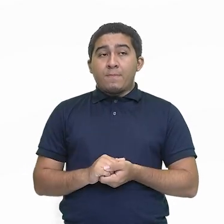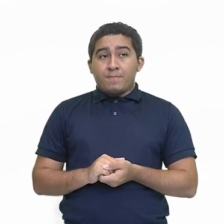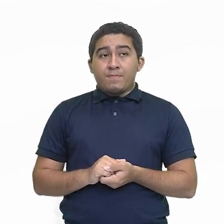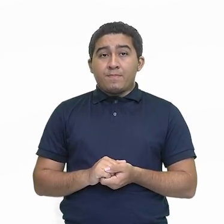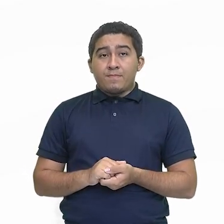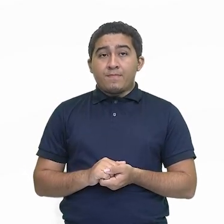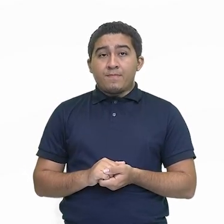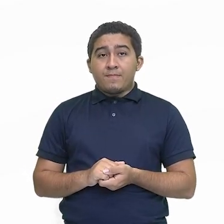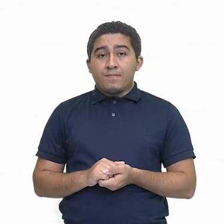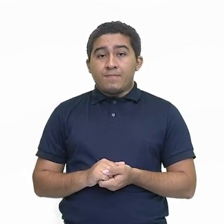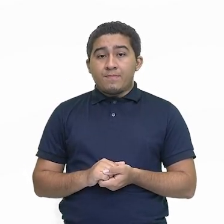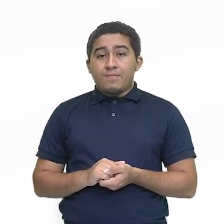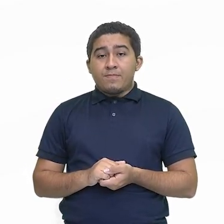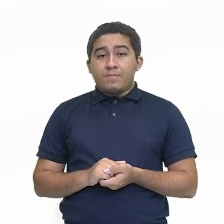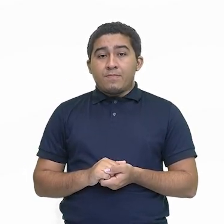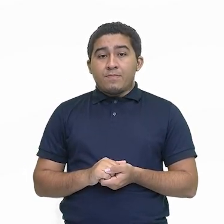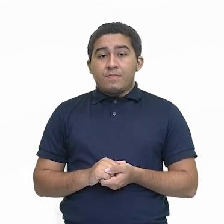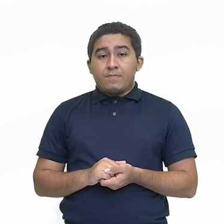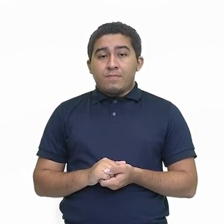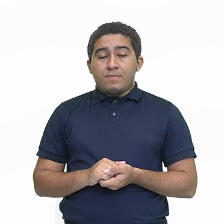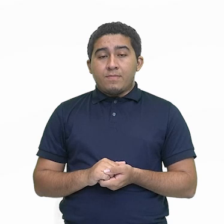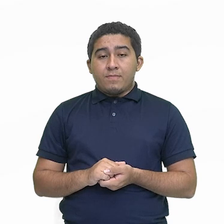exemplo familiar que é justamente para vocês